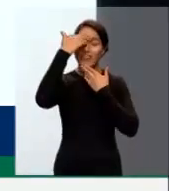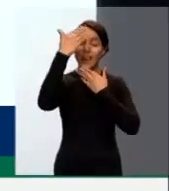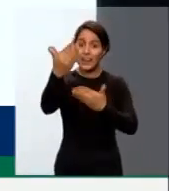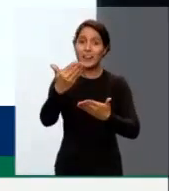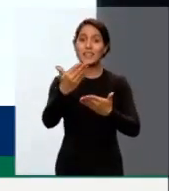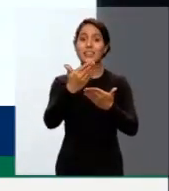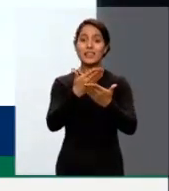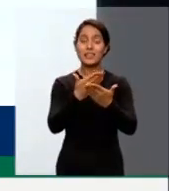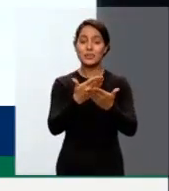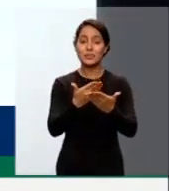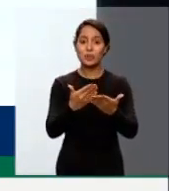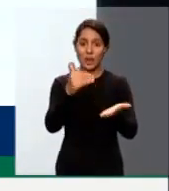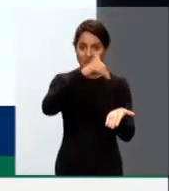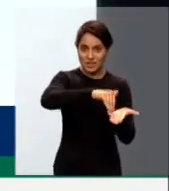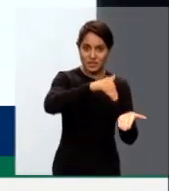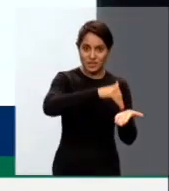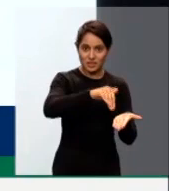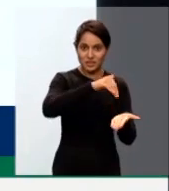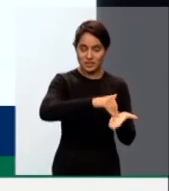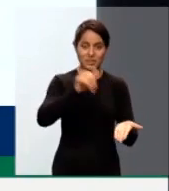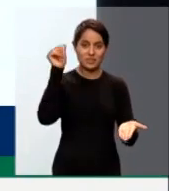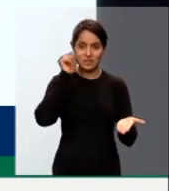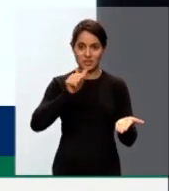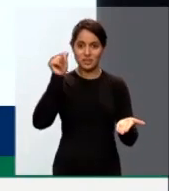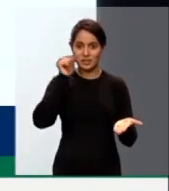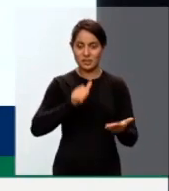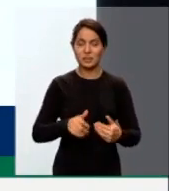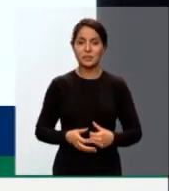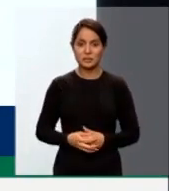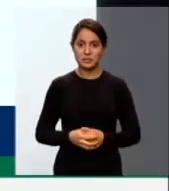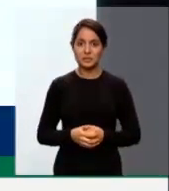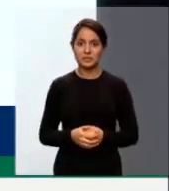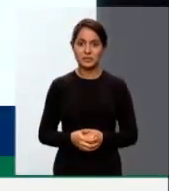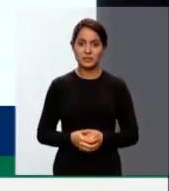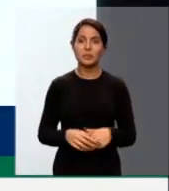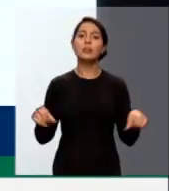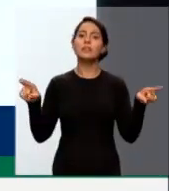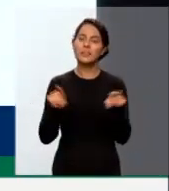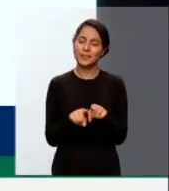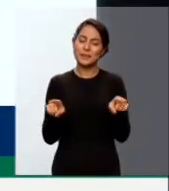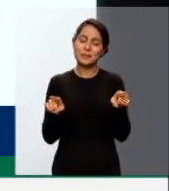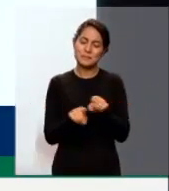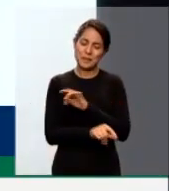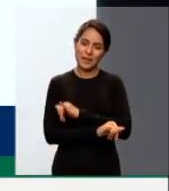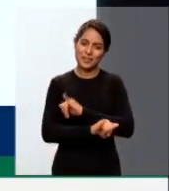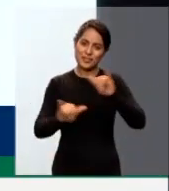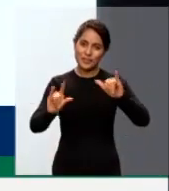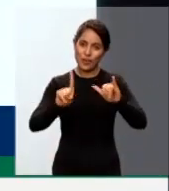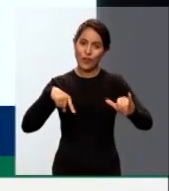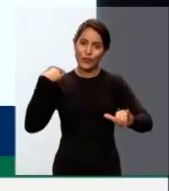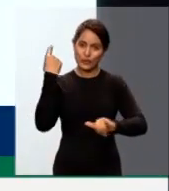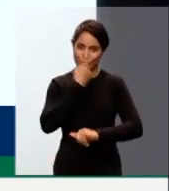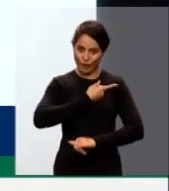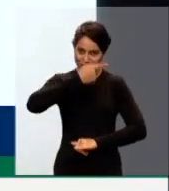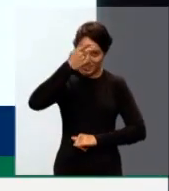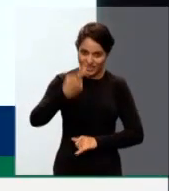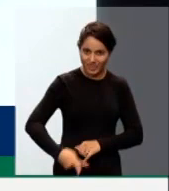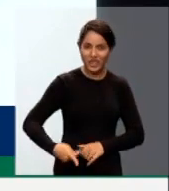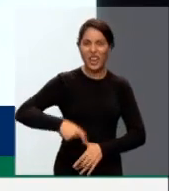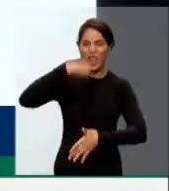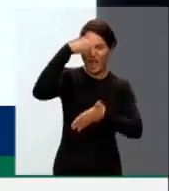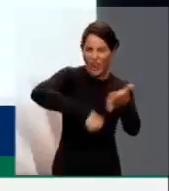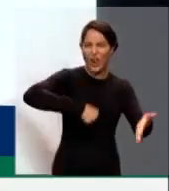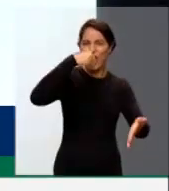a Secretaria de Mulheres e deixo aqui a permanência da nossa luta para que